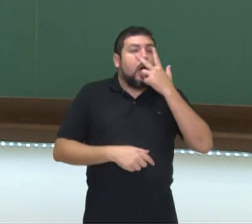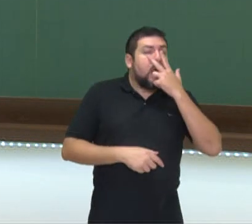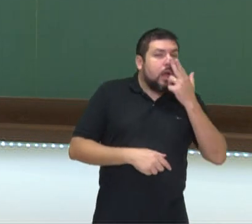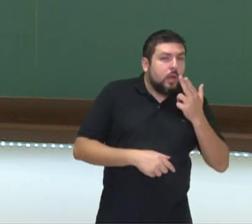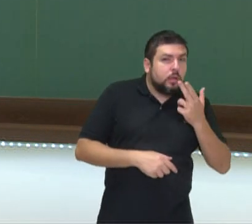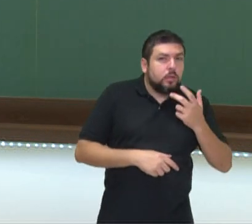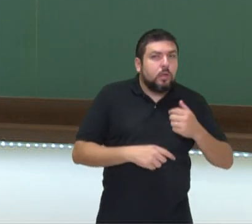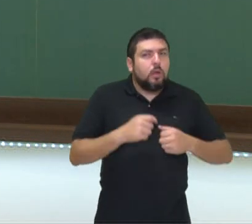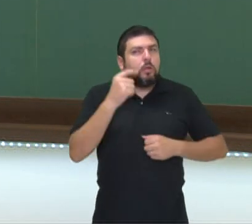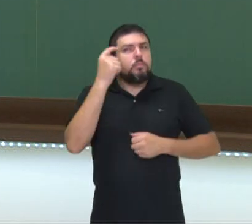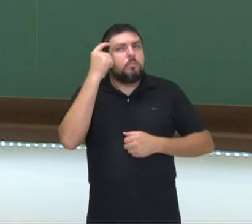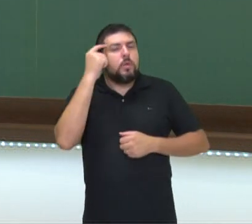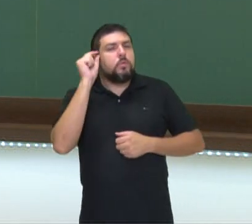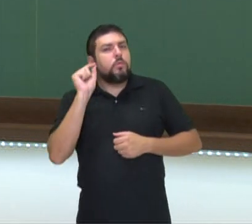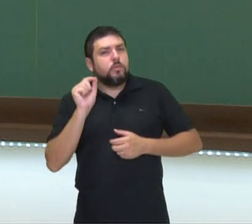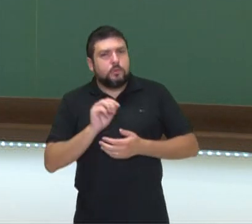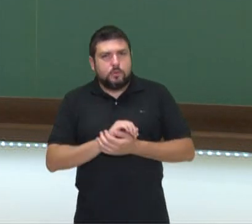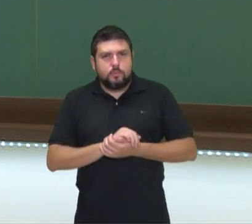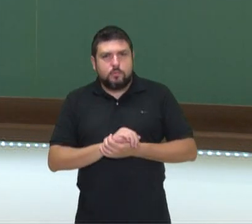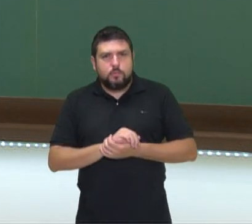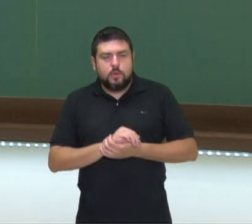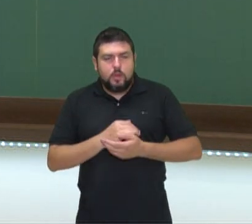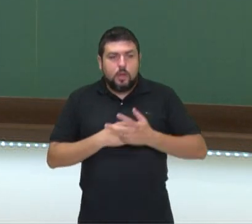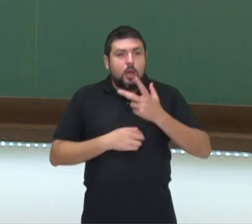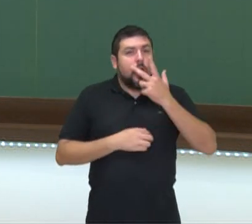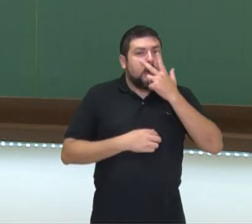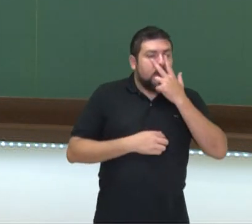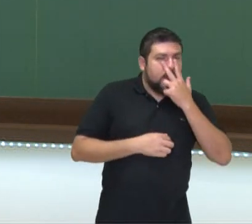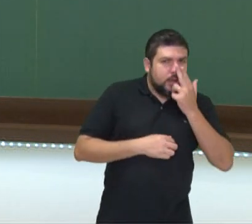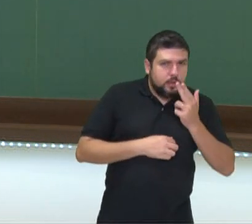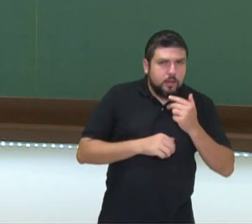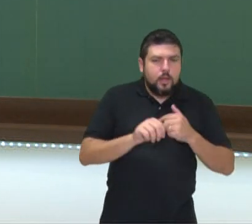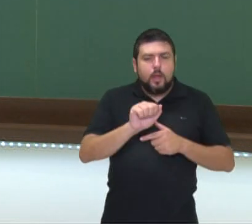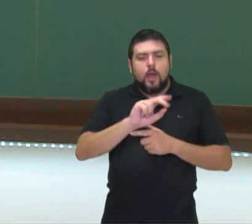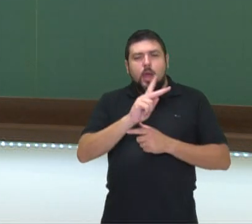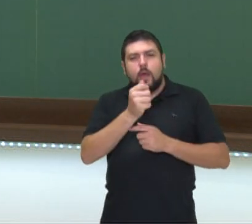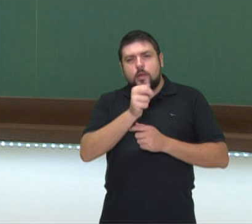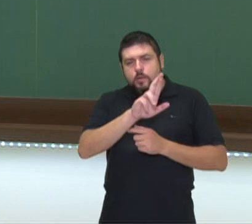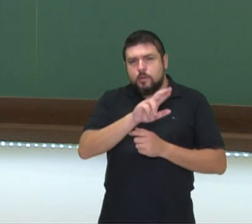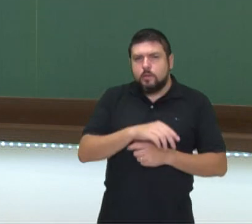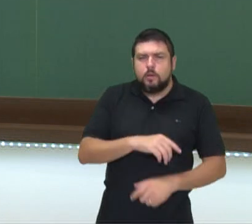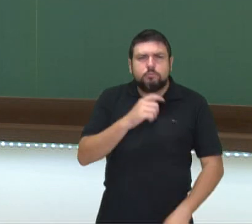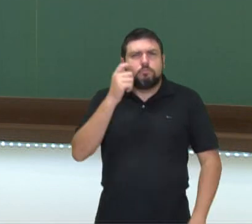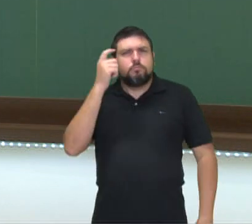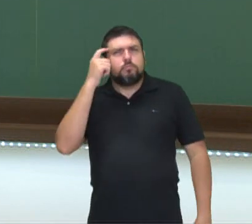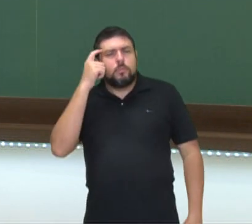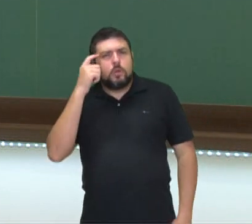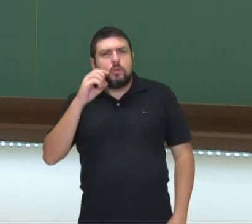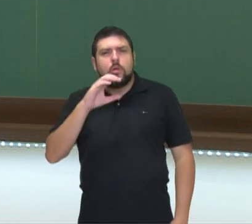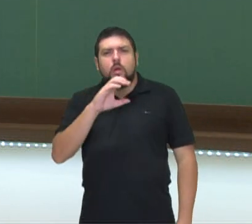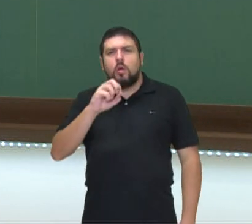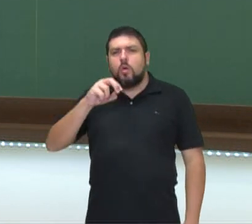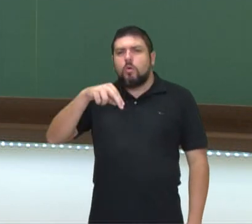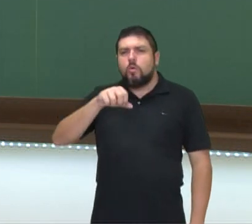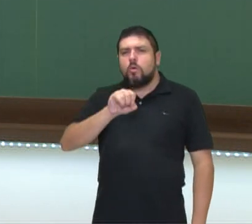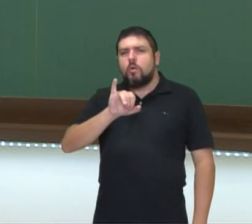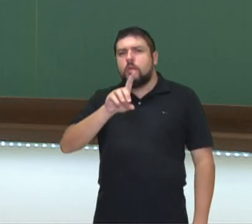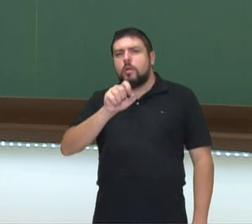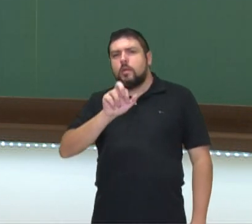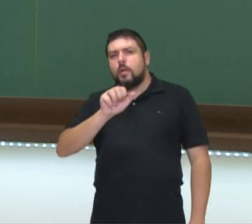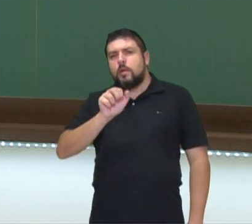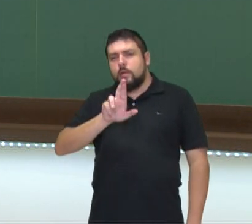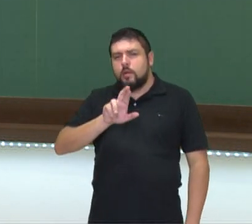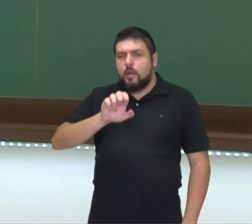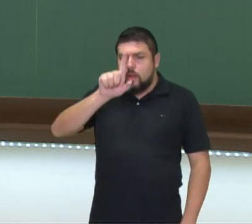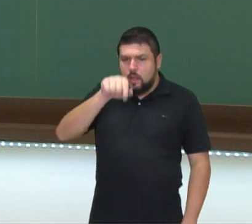considerar. Esses verbos achar e considerar mostram uma atribuição das pessoas, a opinião das pessoas, um juízo